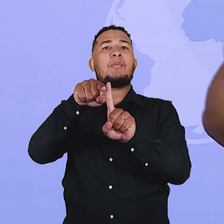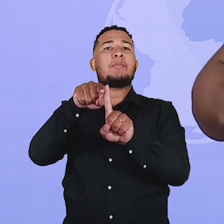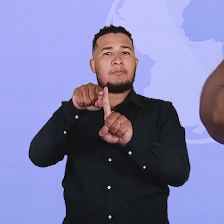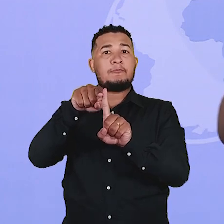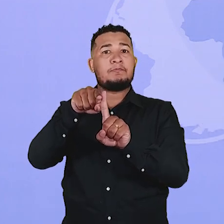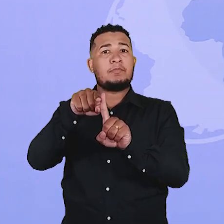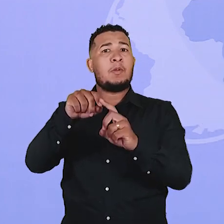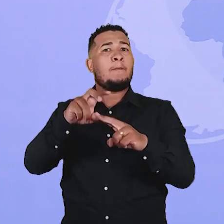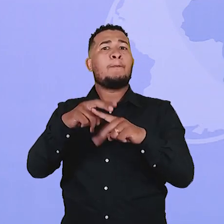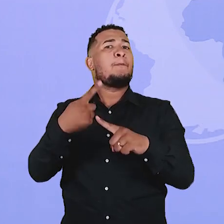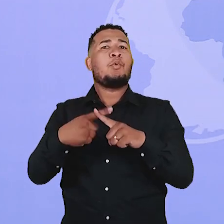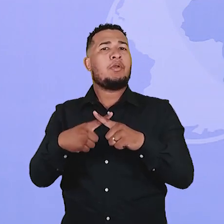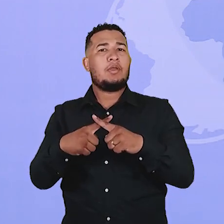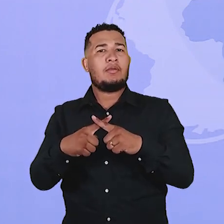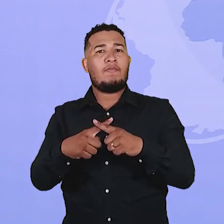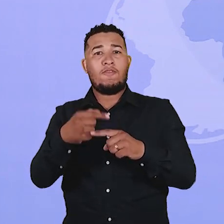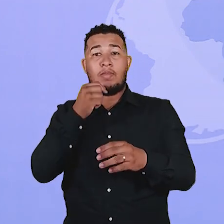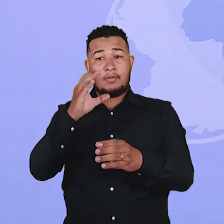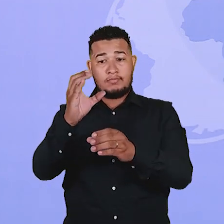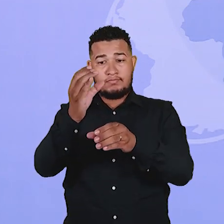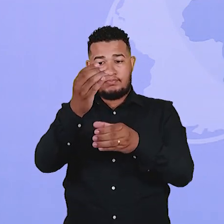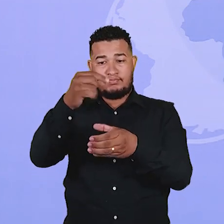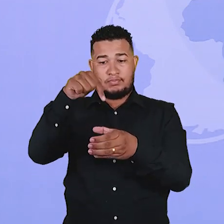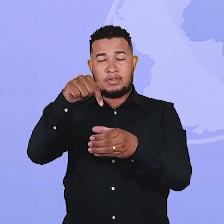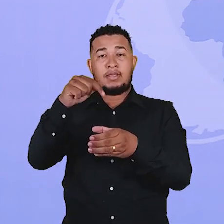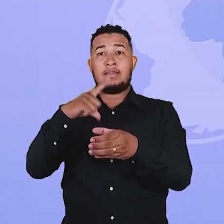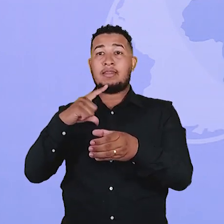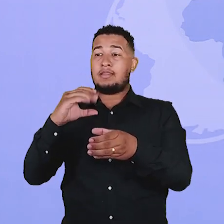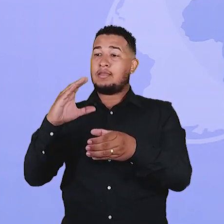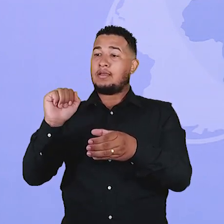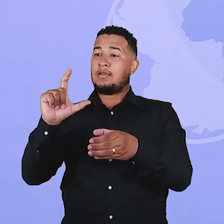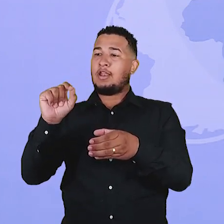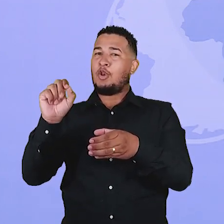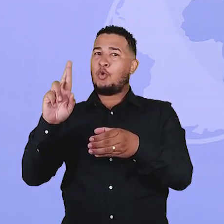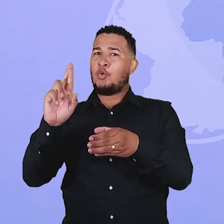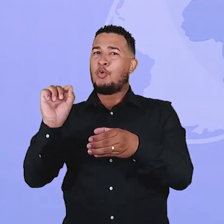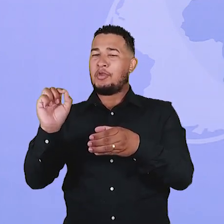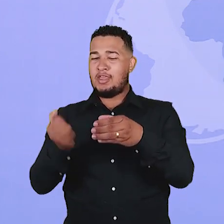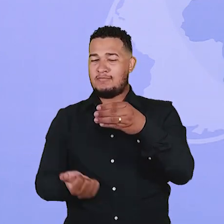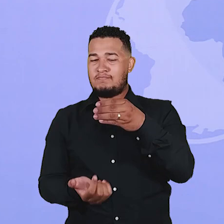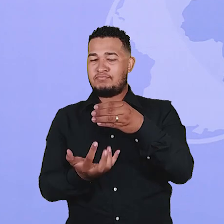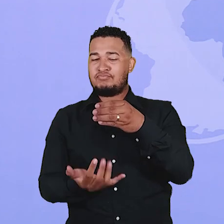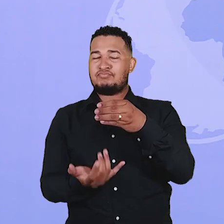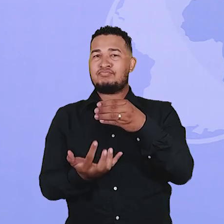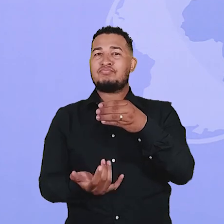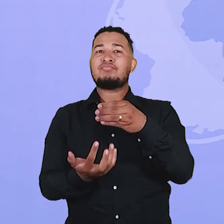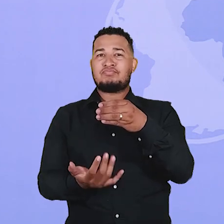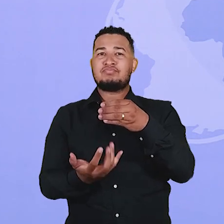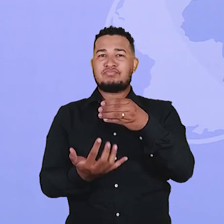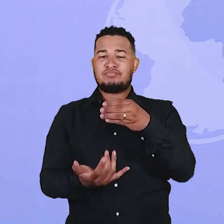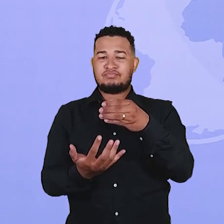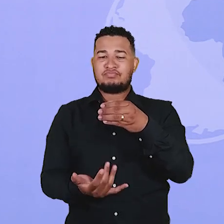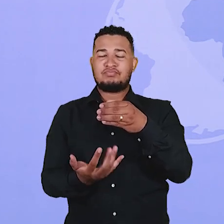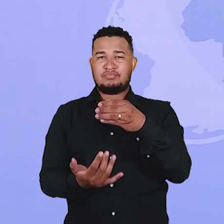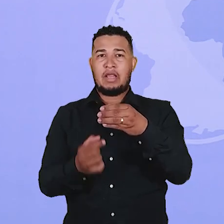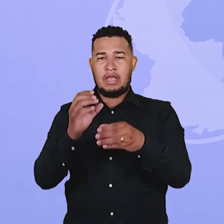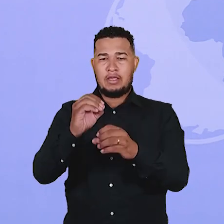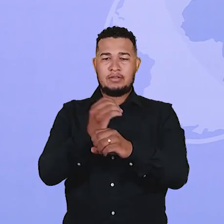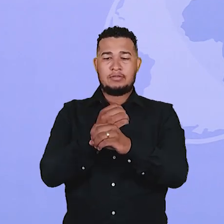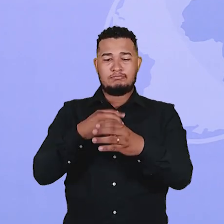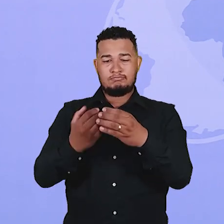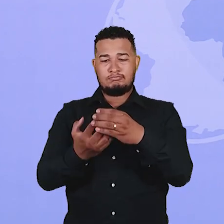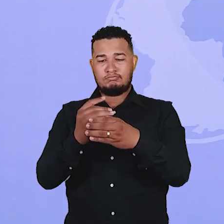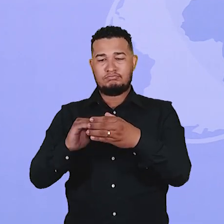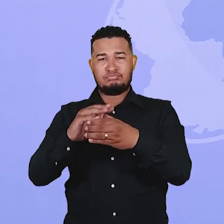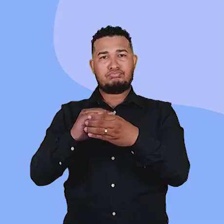não, é porque eu estou injetando nesse meu sistema calor, beleza? Que está fluindo da chama para o